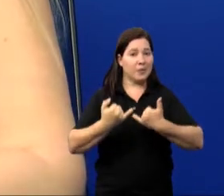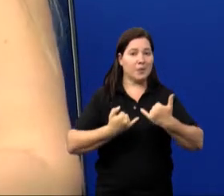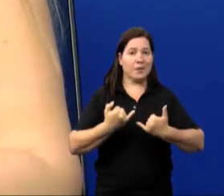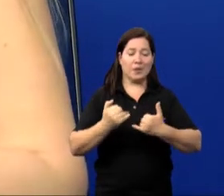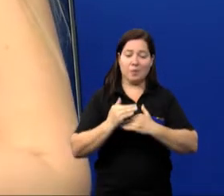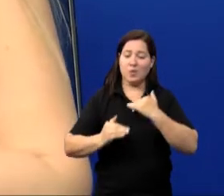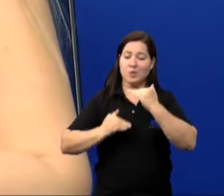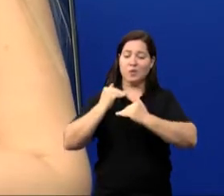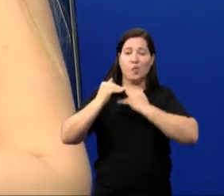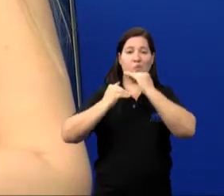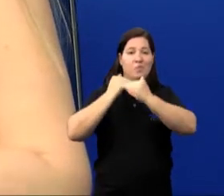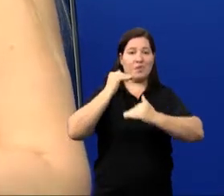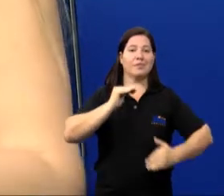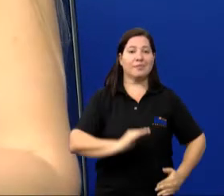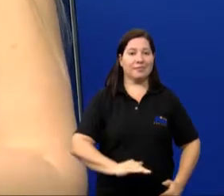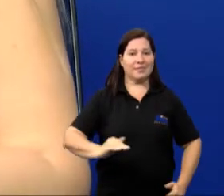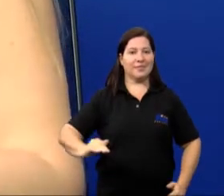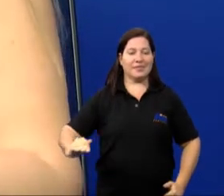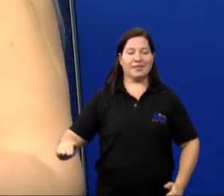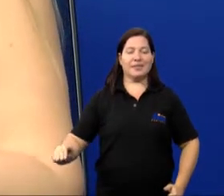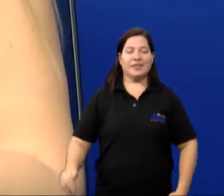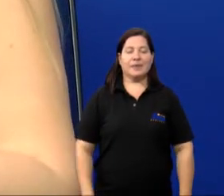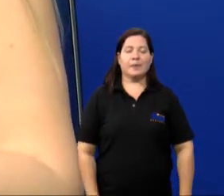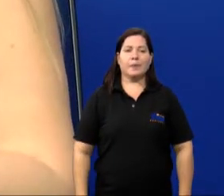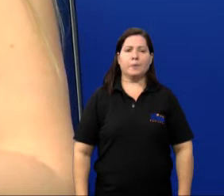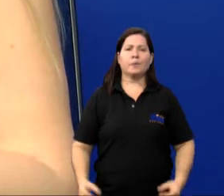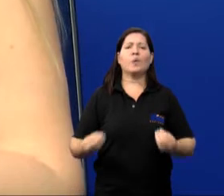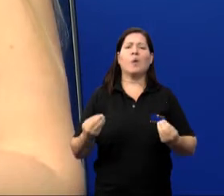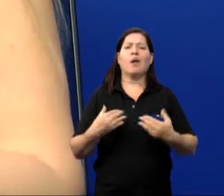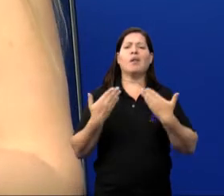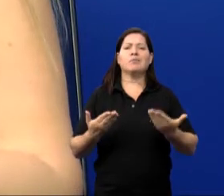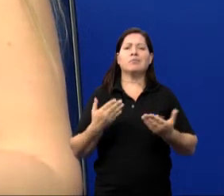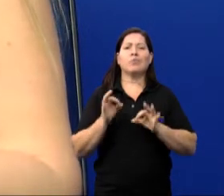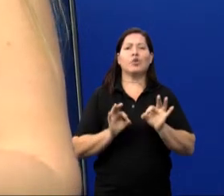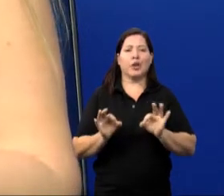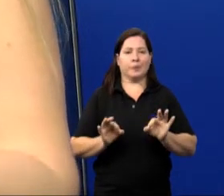criança. Como que vai funcionar, como que está o andamento do projeto da brinquedoteca?